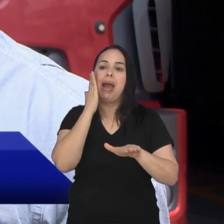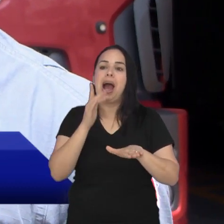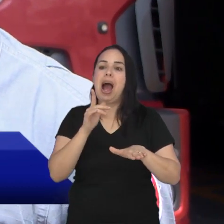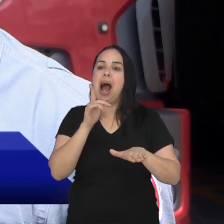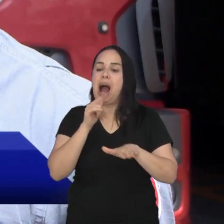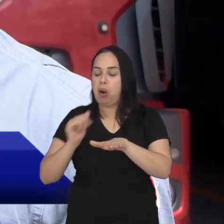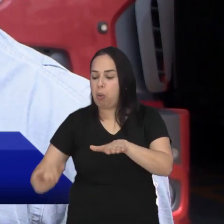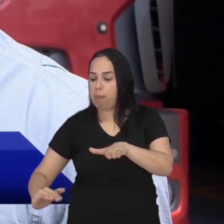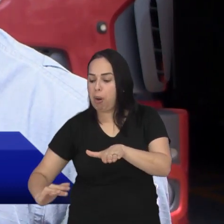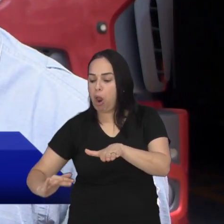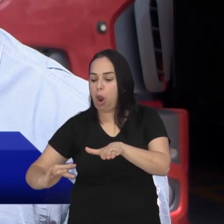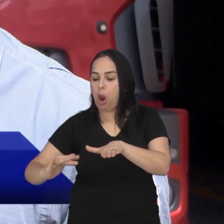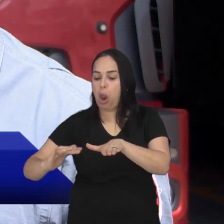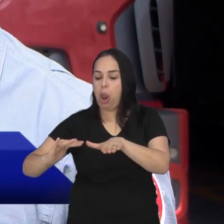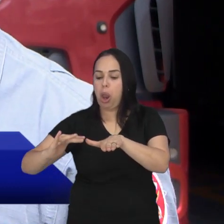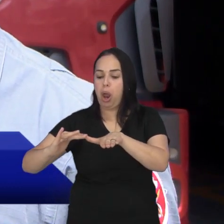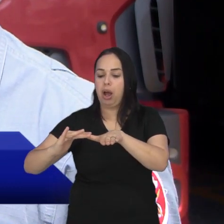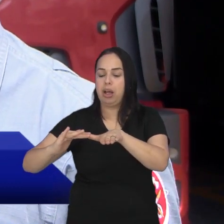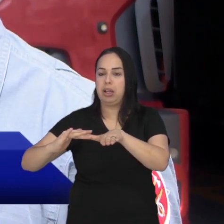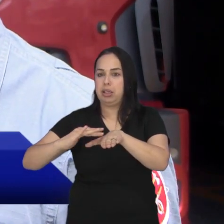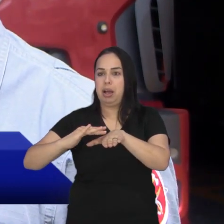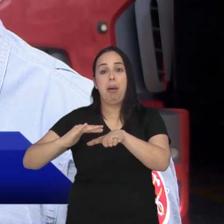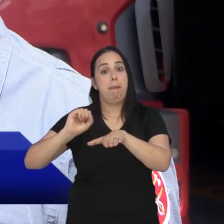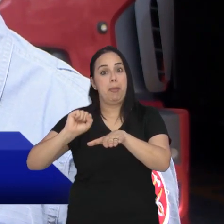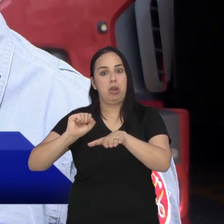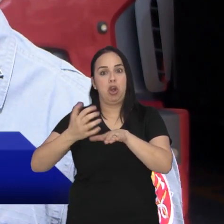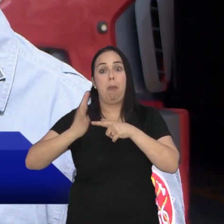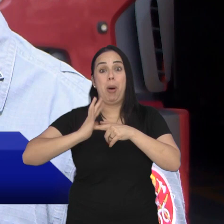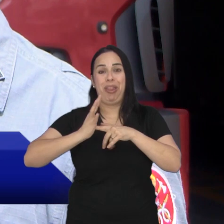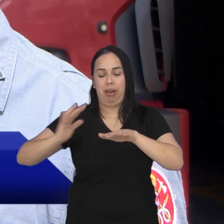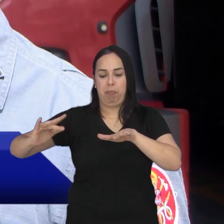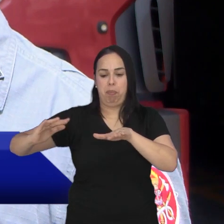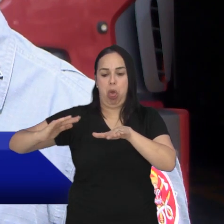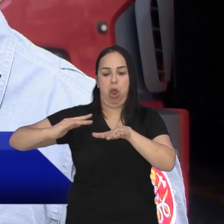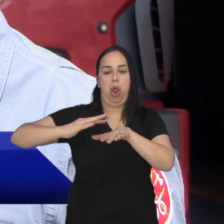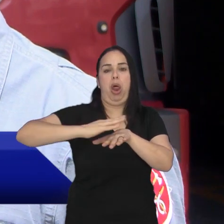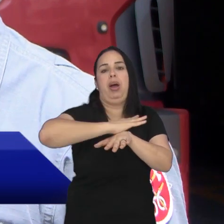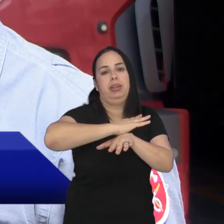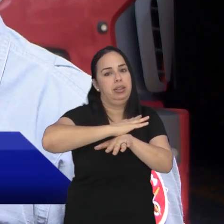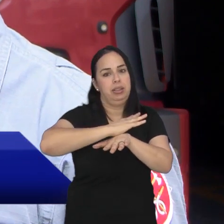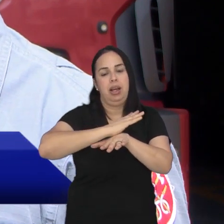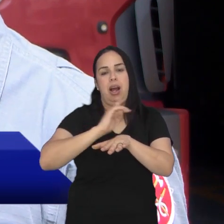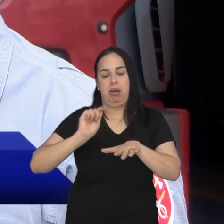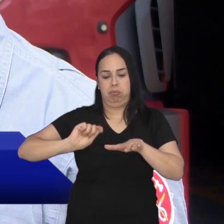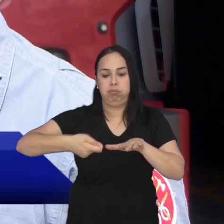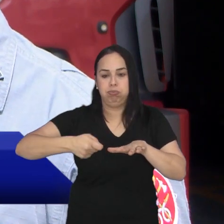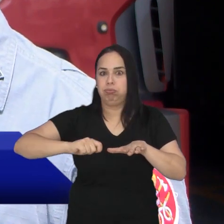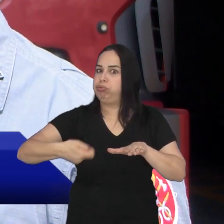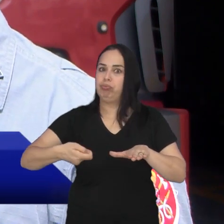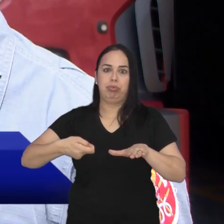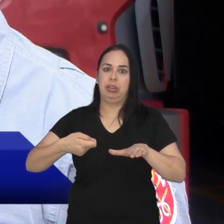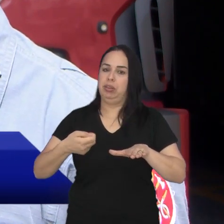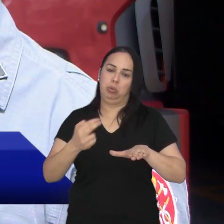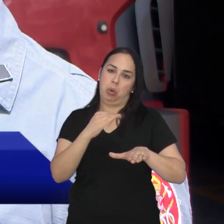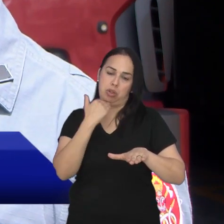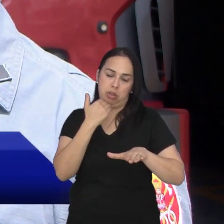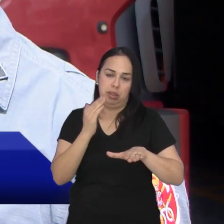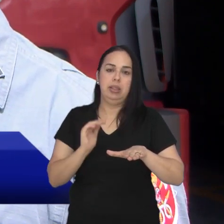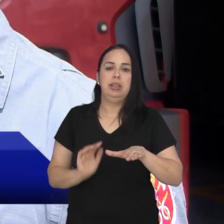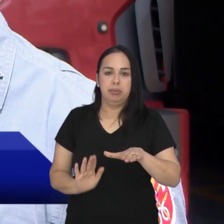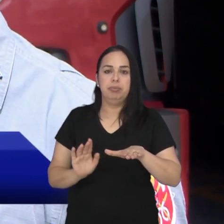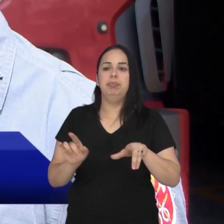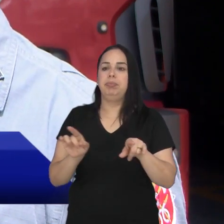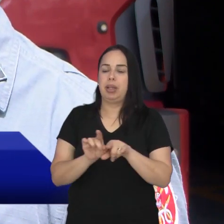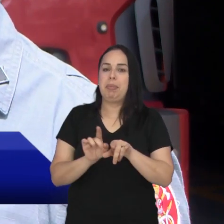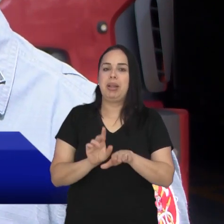água. A altura da água, quando ela está na altura do escapamento, pode ser que o motor alague e aí o carro não ligue novamente. Além